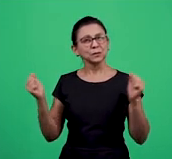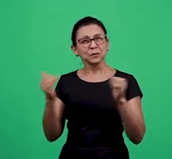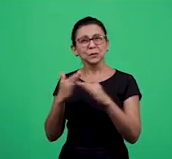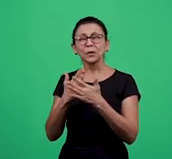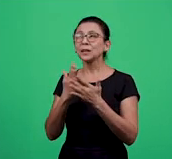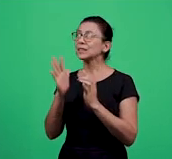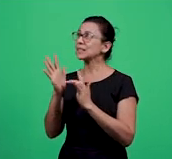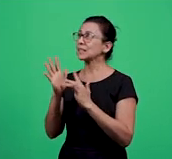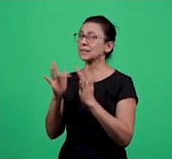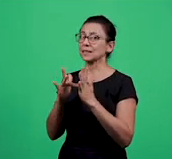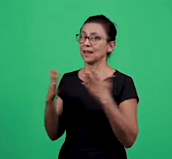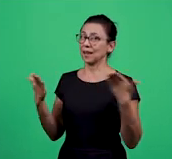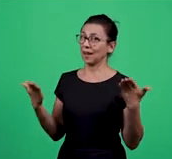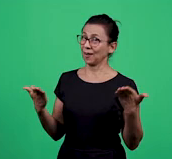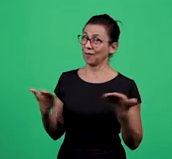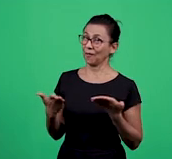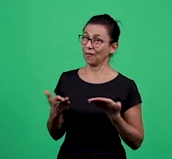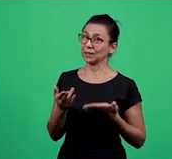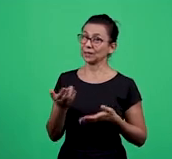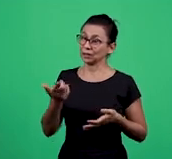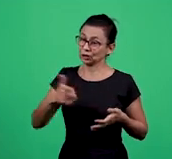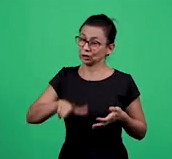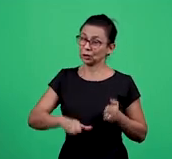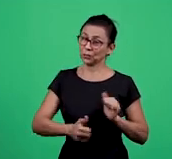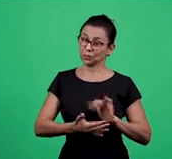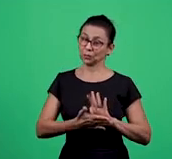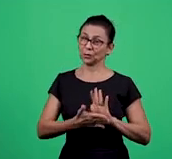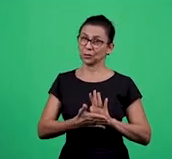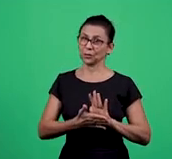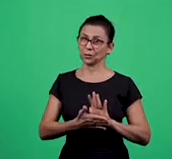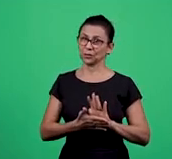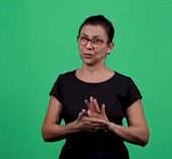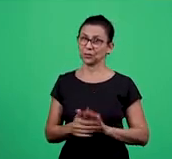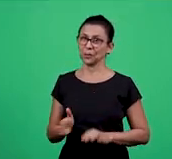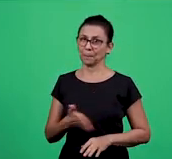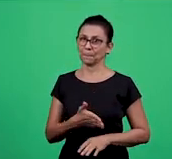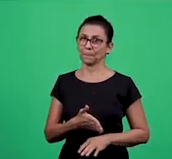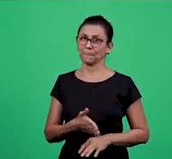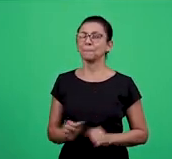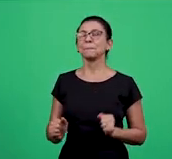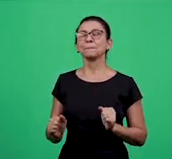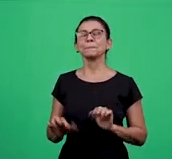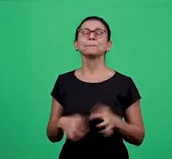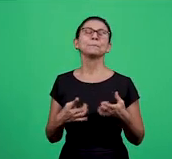Glória a Jesus. Agora nós vamos cantar o louvor Orar Faz Bem.